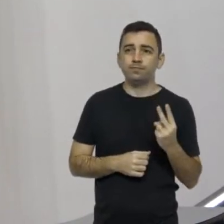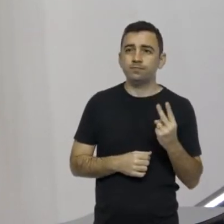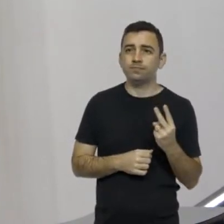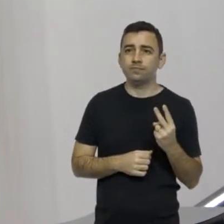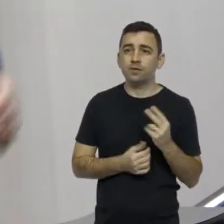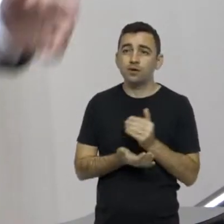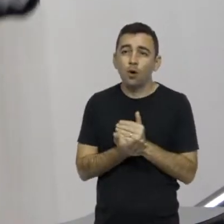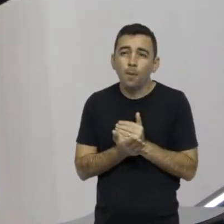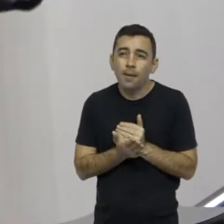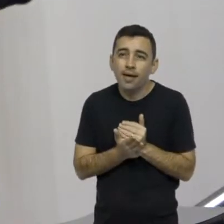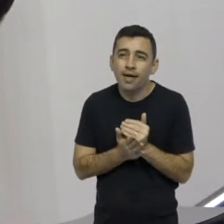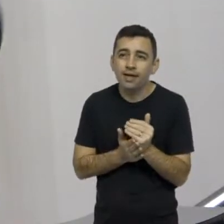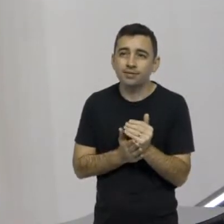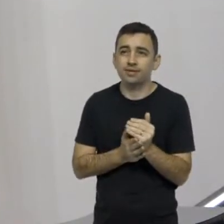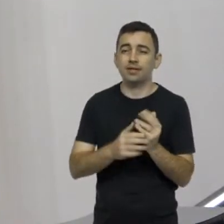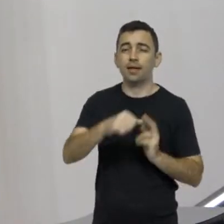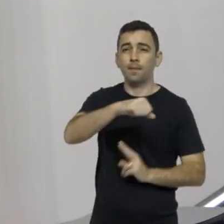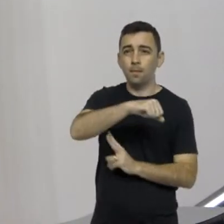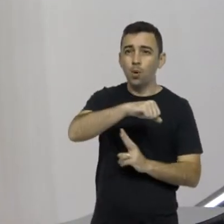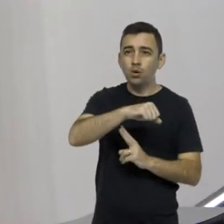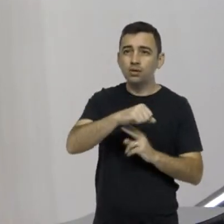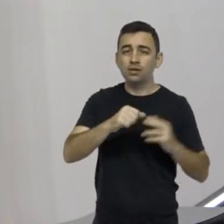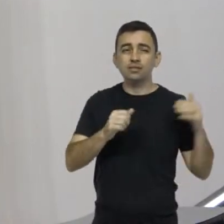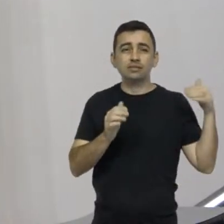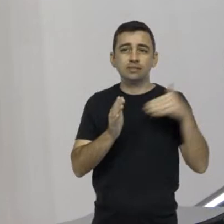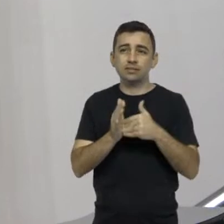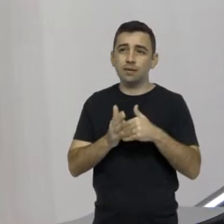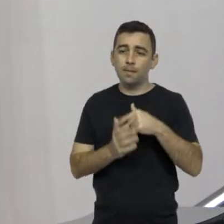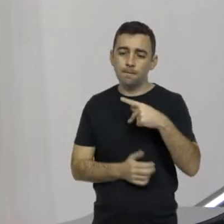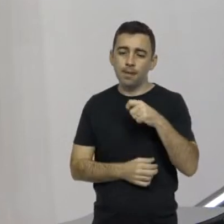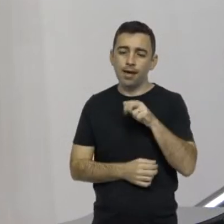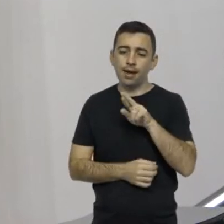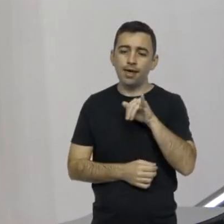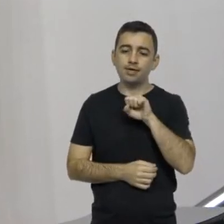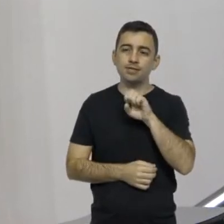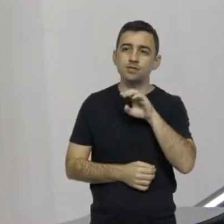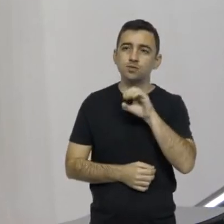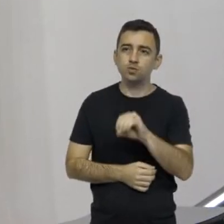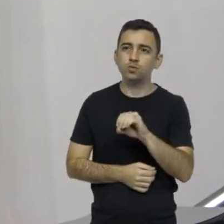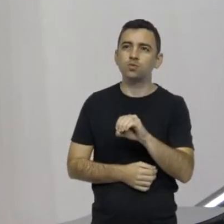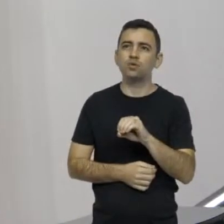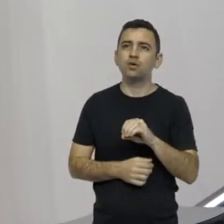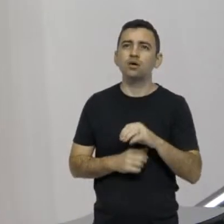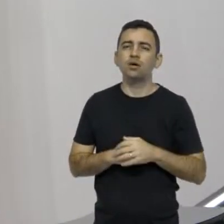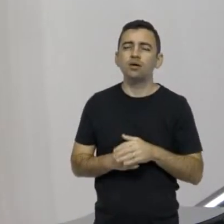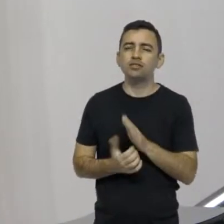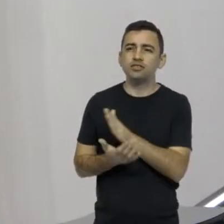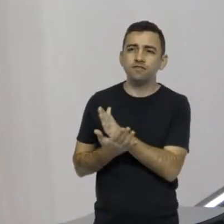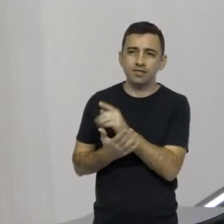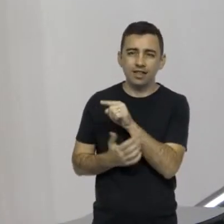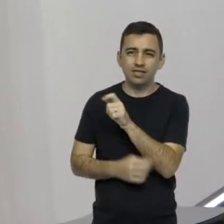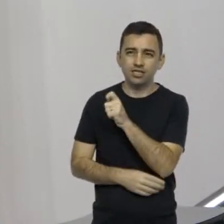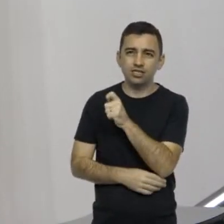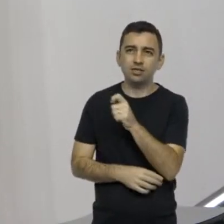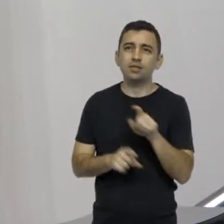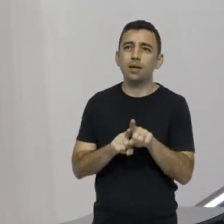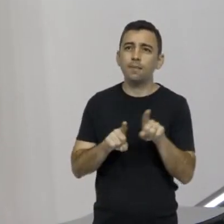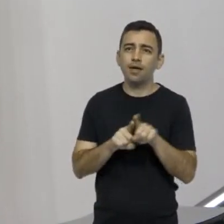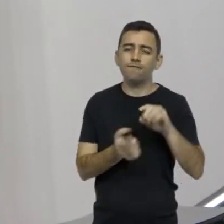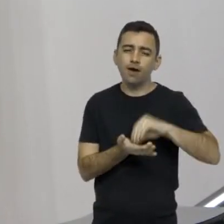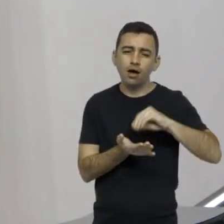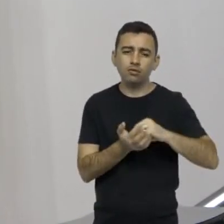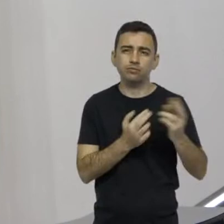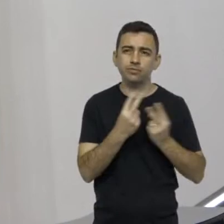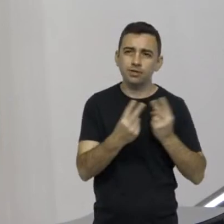começa aqui nas pontes e para lá em Paraíso, na divisa com a Argentina. Aí falta a duplicação da